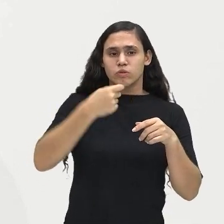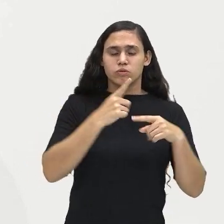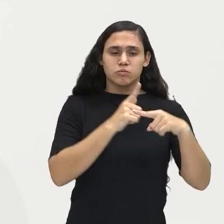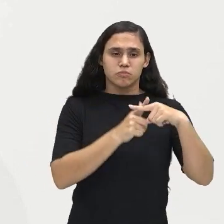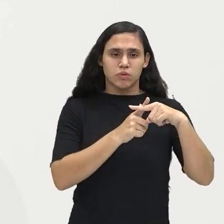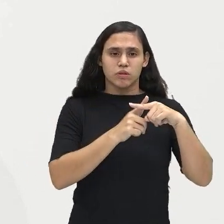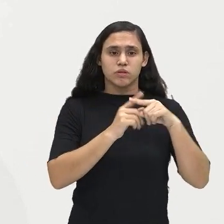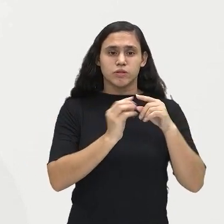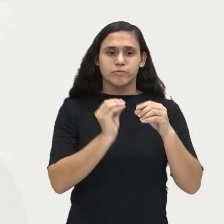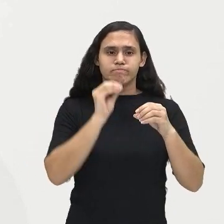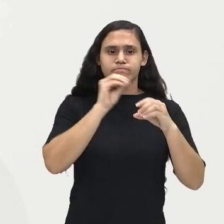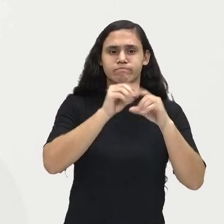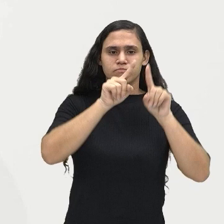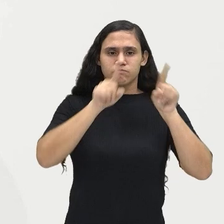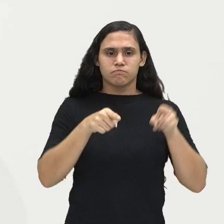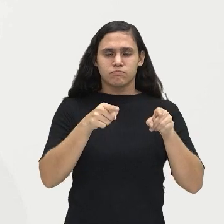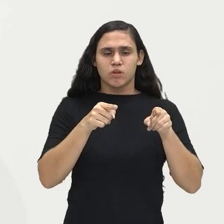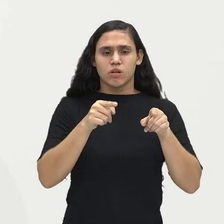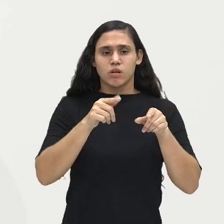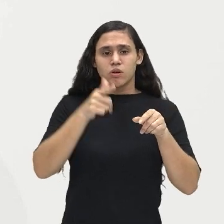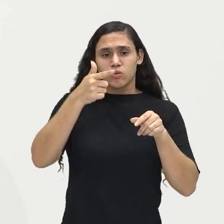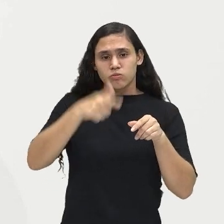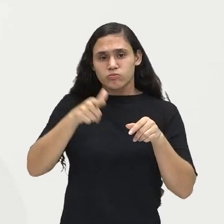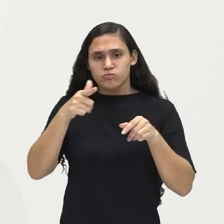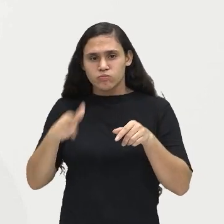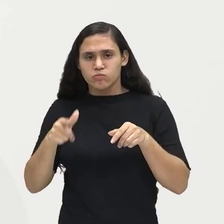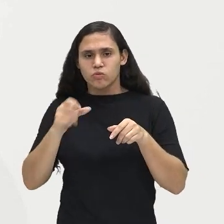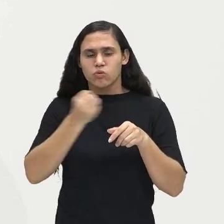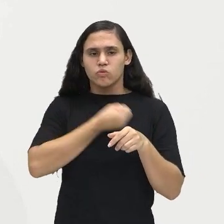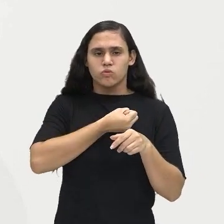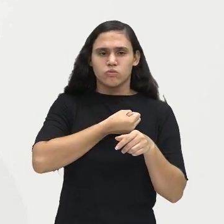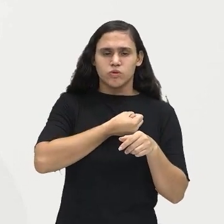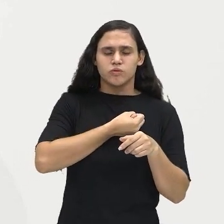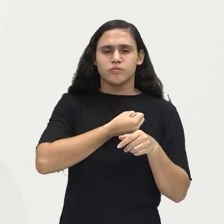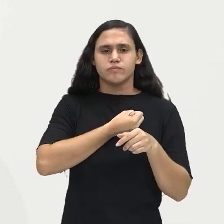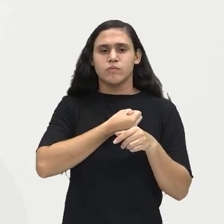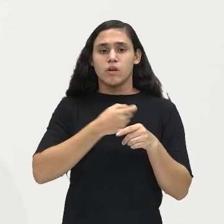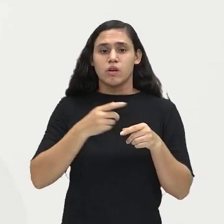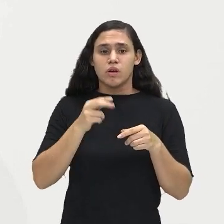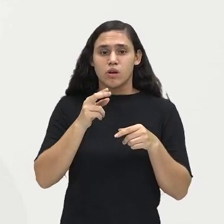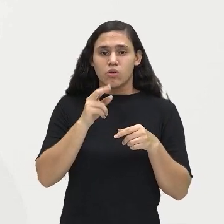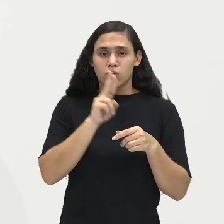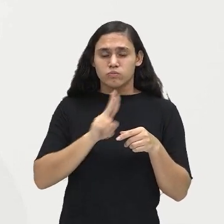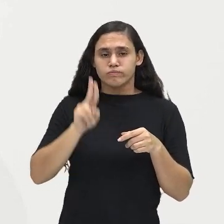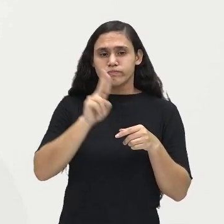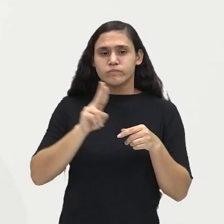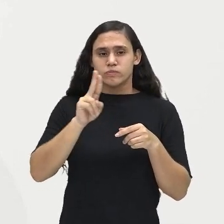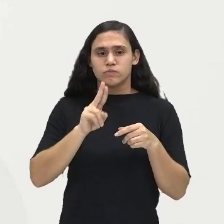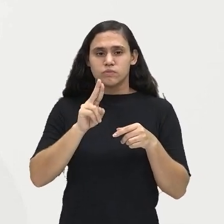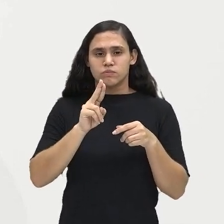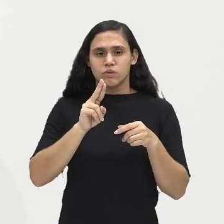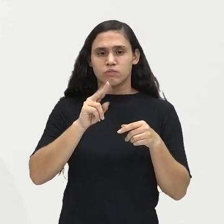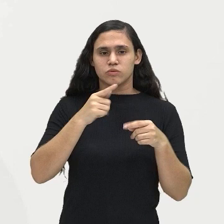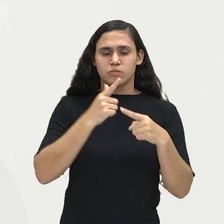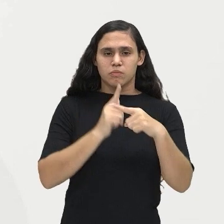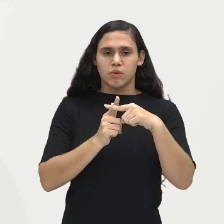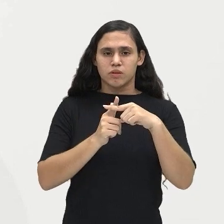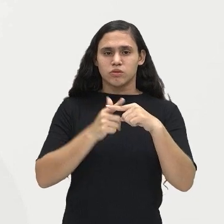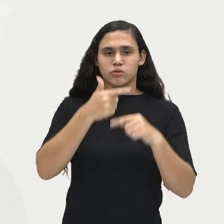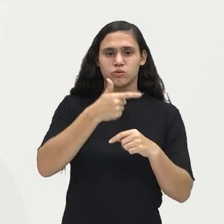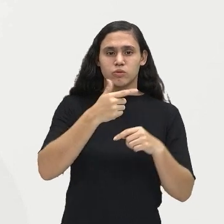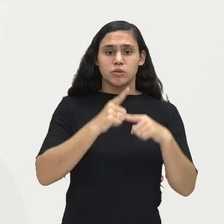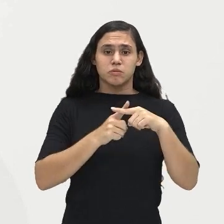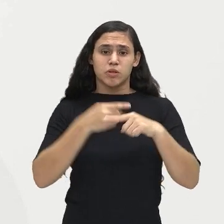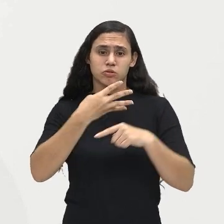mais de dentro. Então, repete o sinal e repete o número. Então, nós ficamos com mais 2, mais 4, que, lógico, a resposta